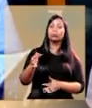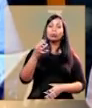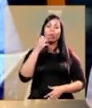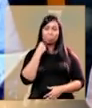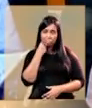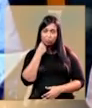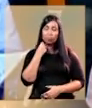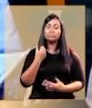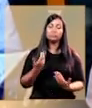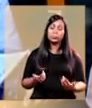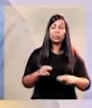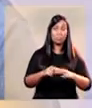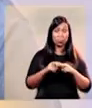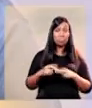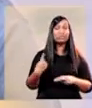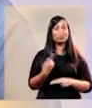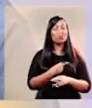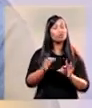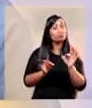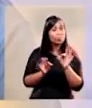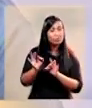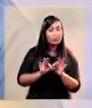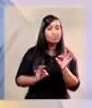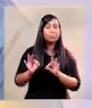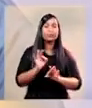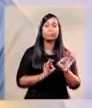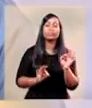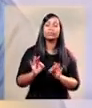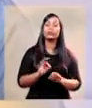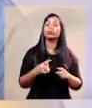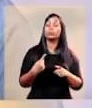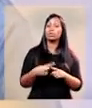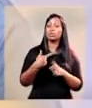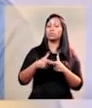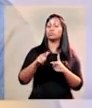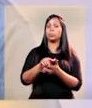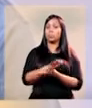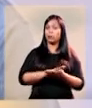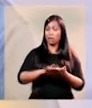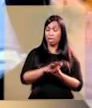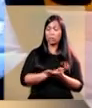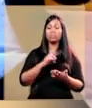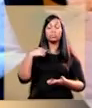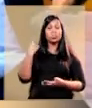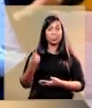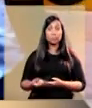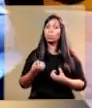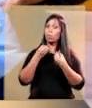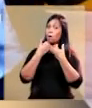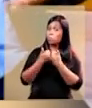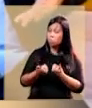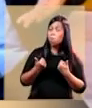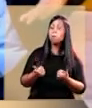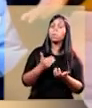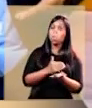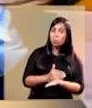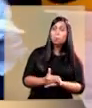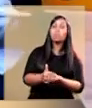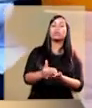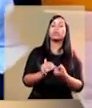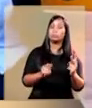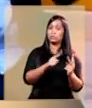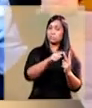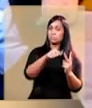adoção. Exato. Por isso que estamos elaborando e amarrando para não ter esses problemas. Perfeito. Por outro lado, é uma bela porta de entrada